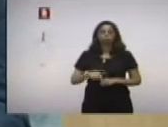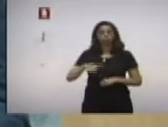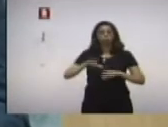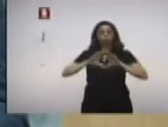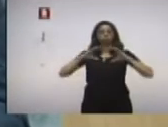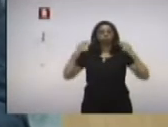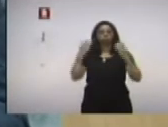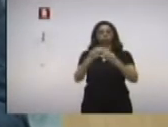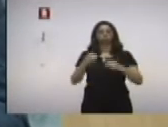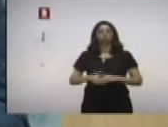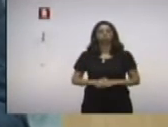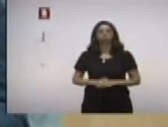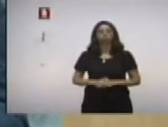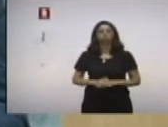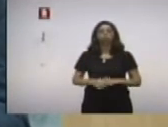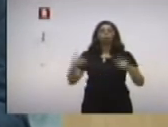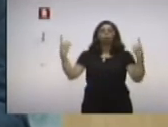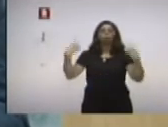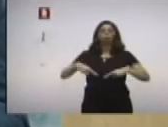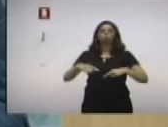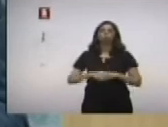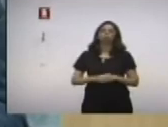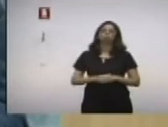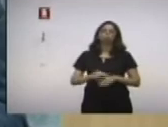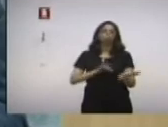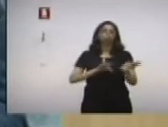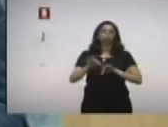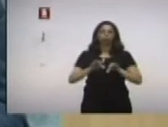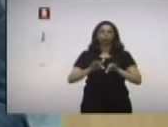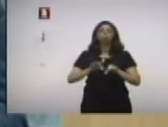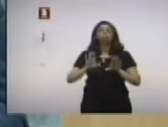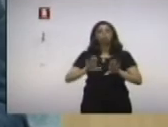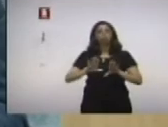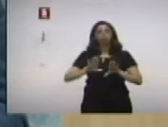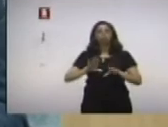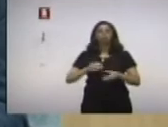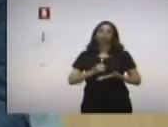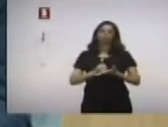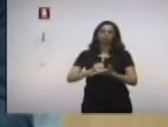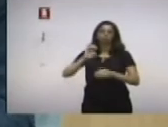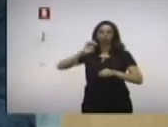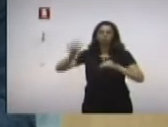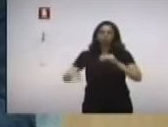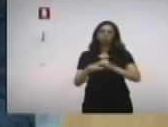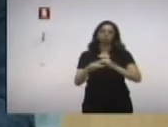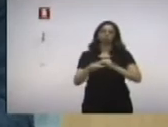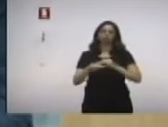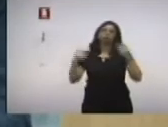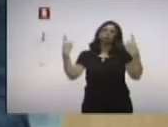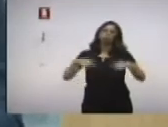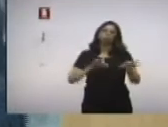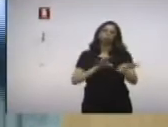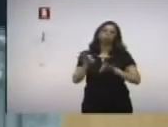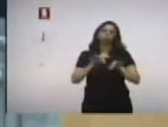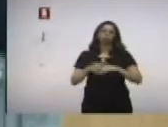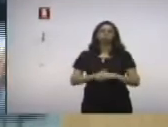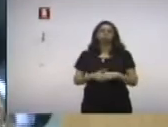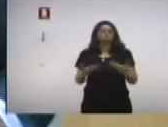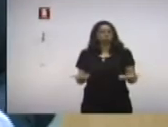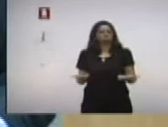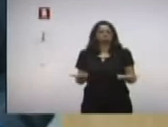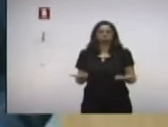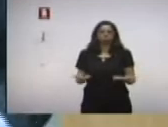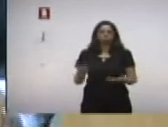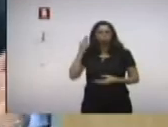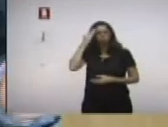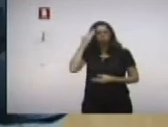aqui na casa o cara é contra o projeto mas favor de emenda eu não entendo isso né Ele é contra o projeto mas ele a favor de medo ele